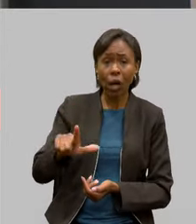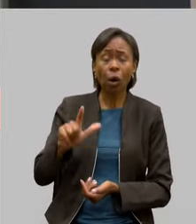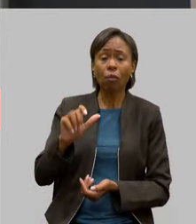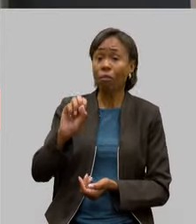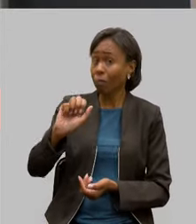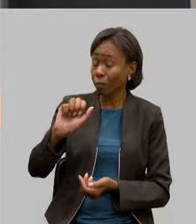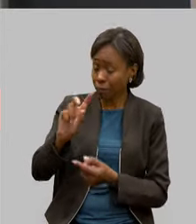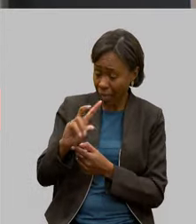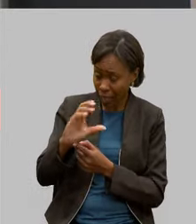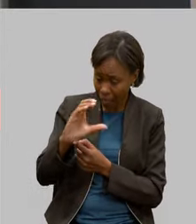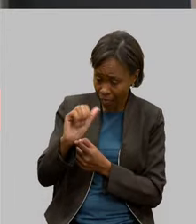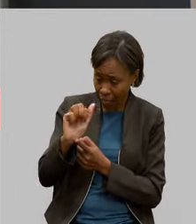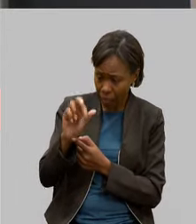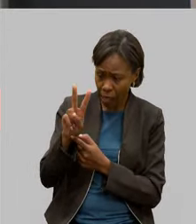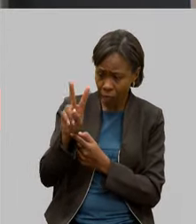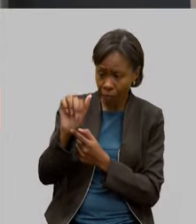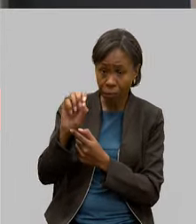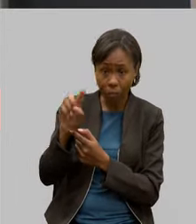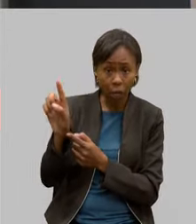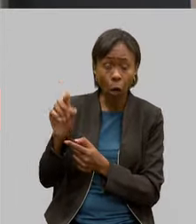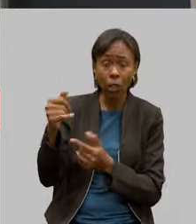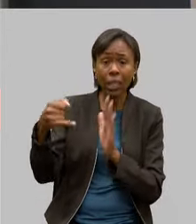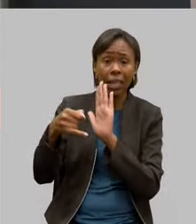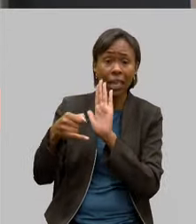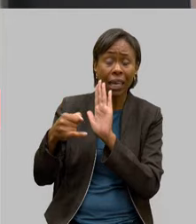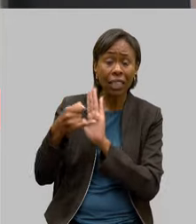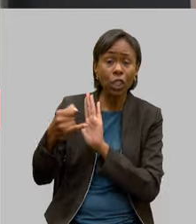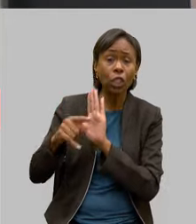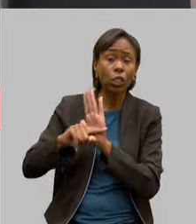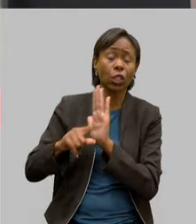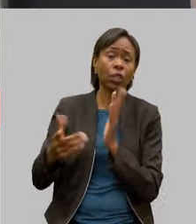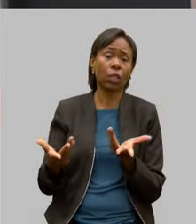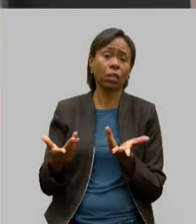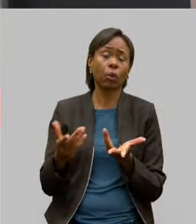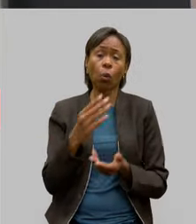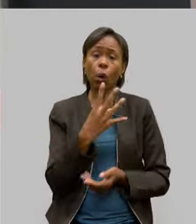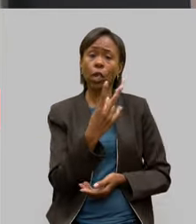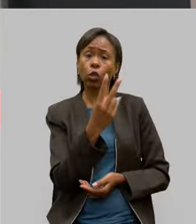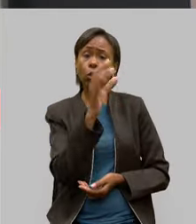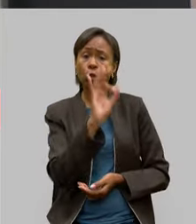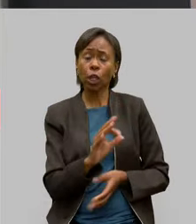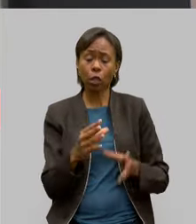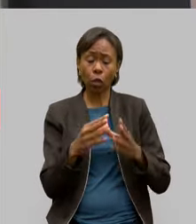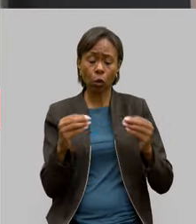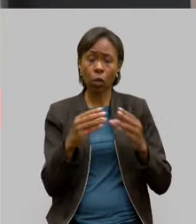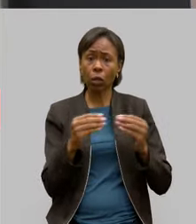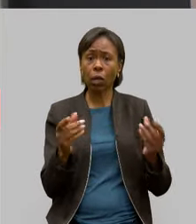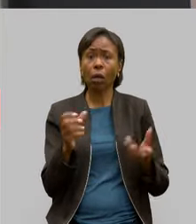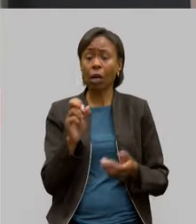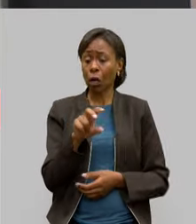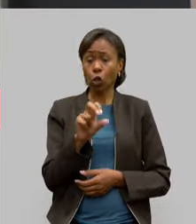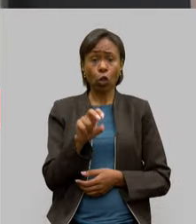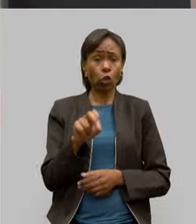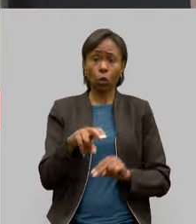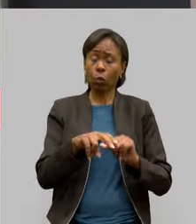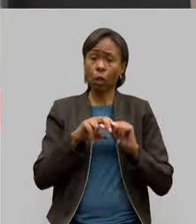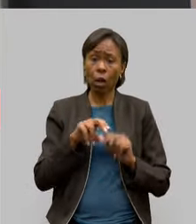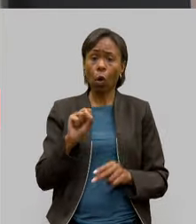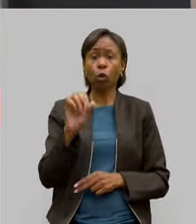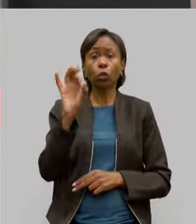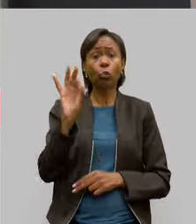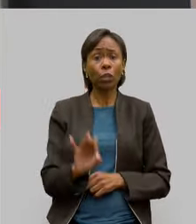eh 42% do custo da produção do algodão é do agrotoxico que ele consome 88% do